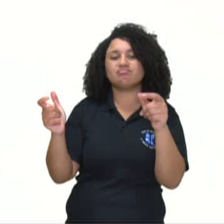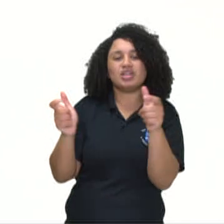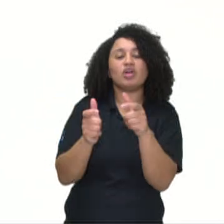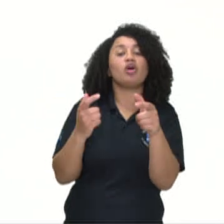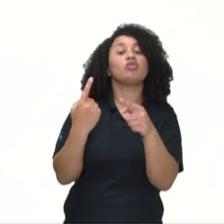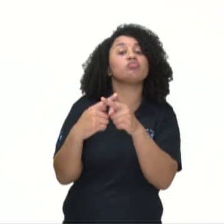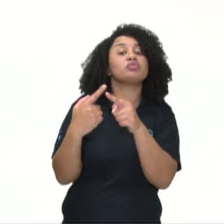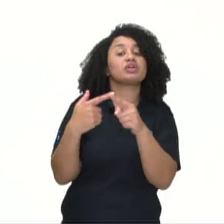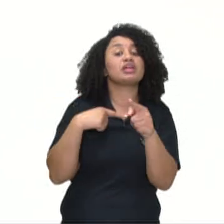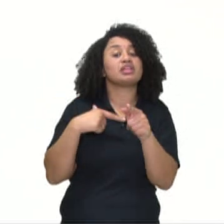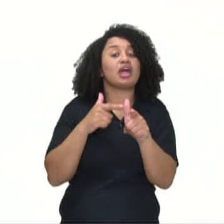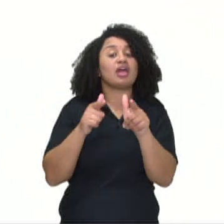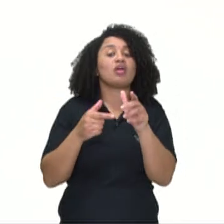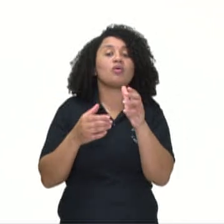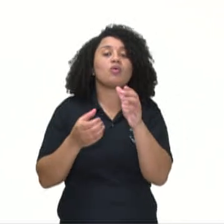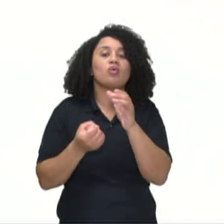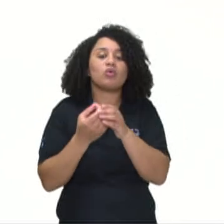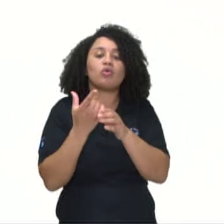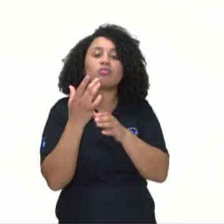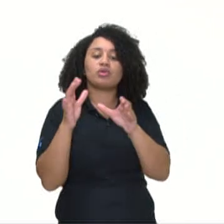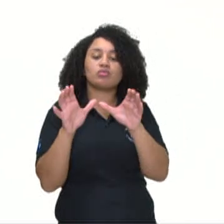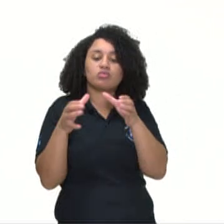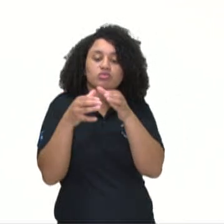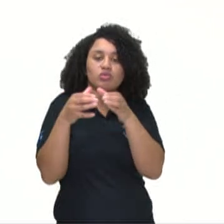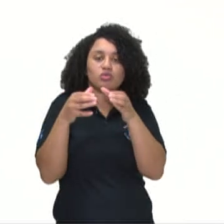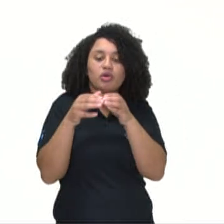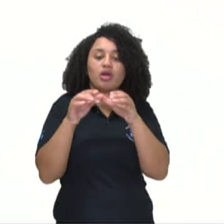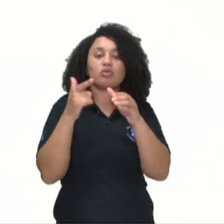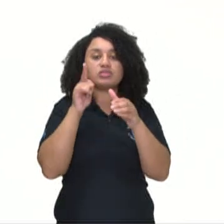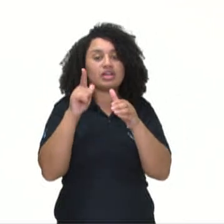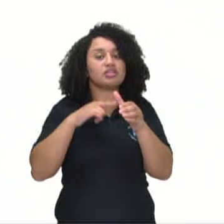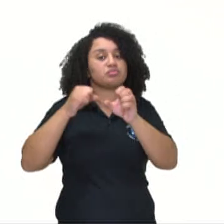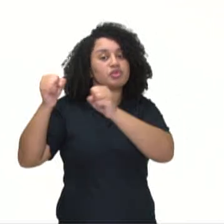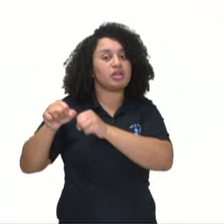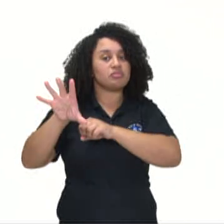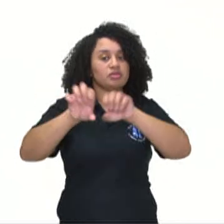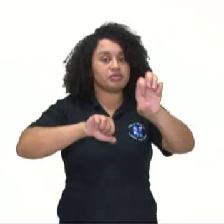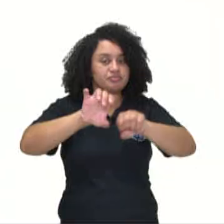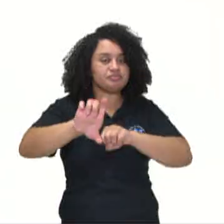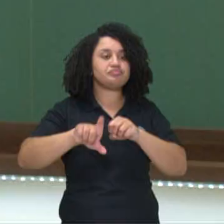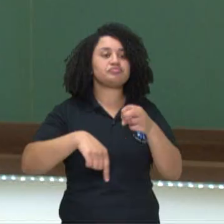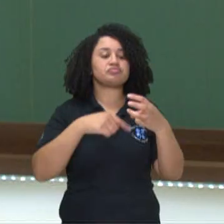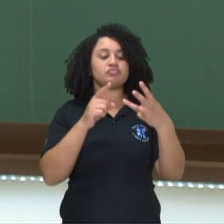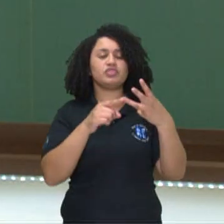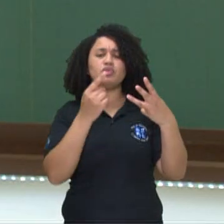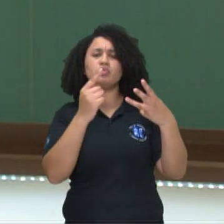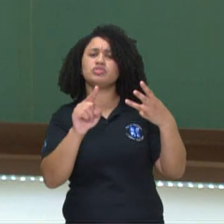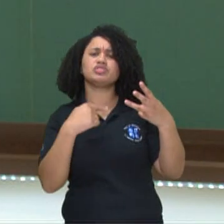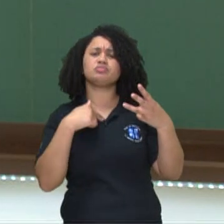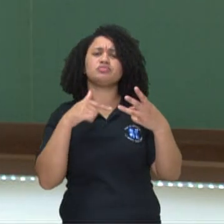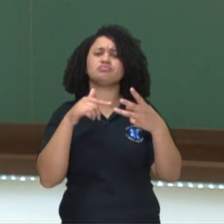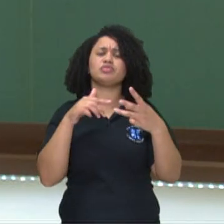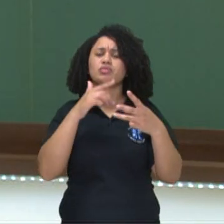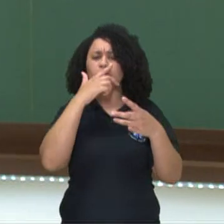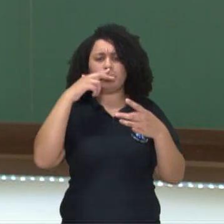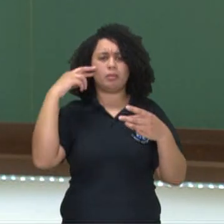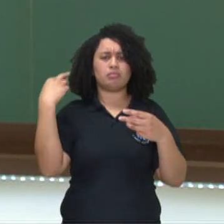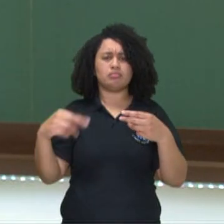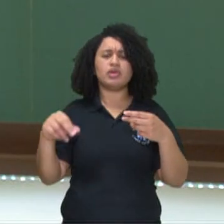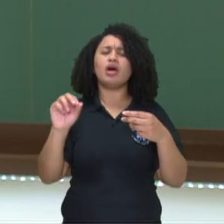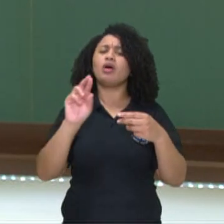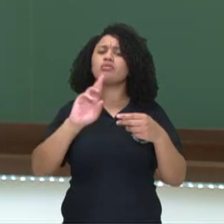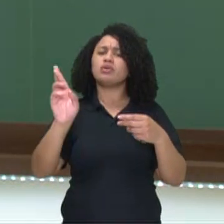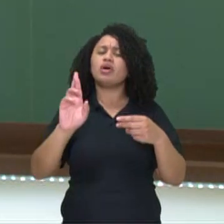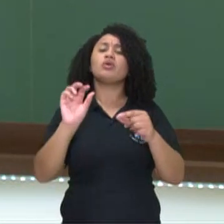acirrada pelo surgimento do monopolismo em alguns setores. E o último, e fala em União Soviética, mas quando você fala